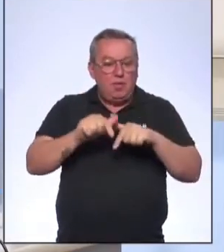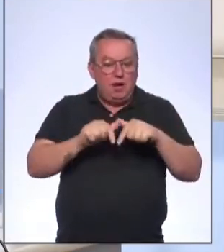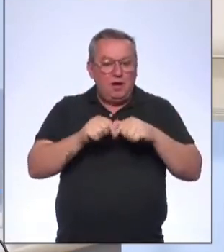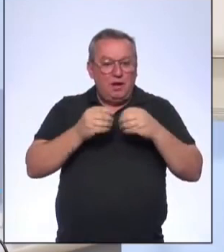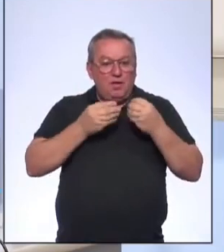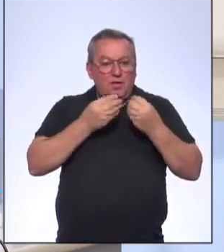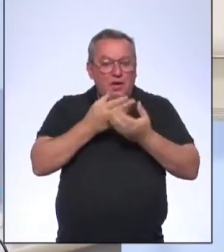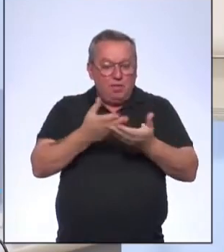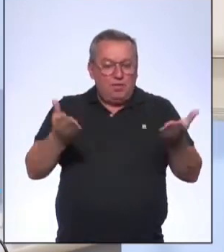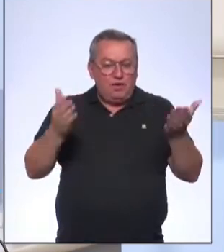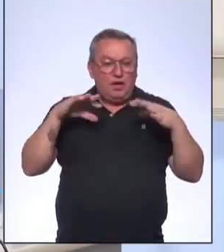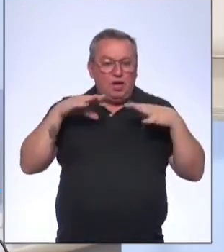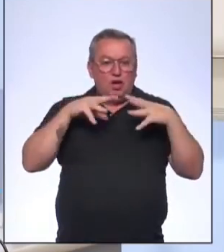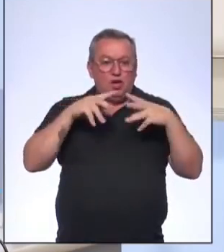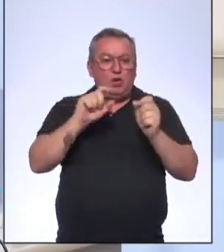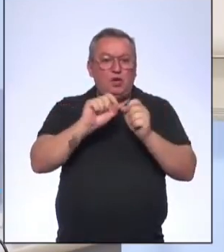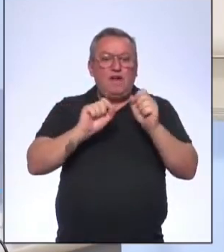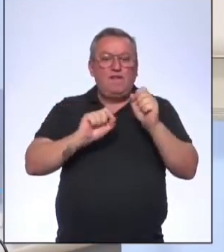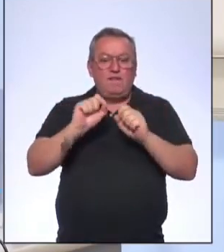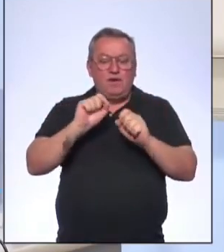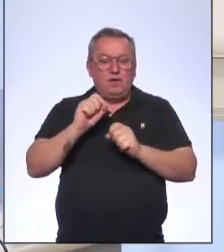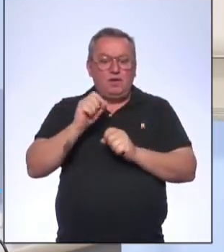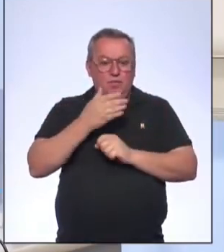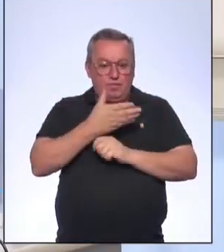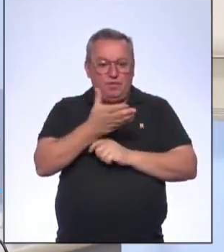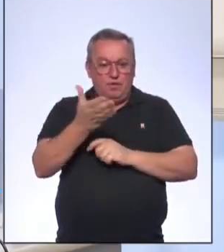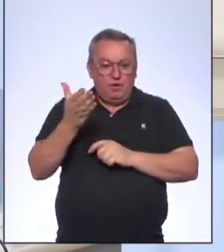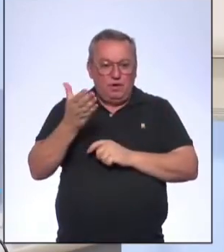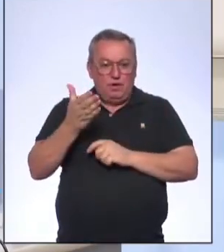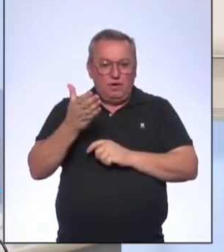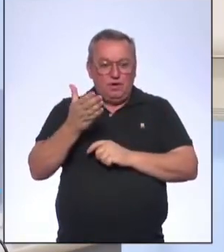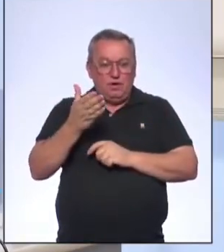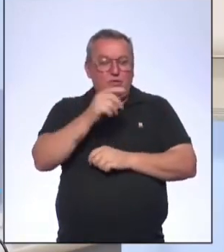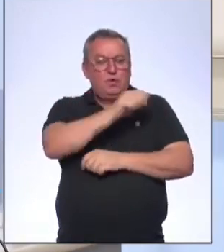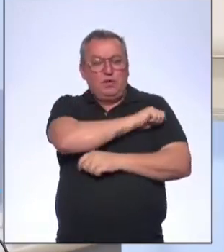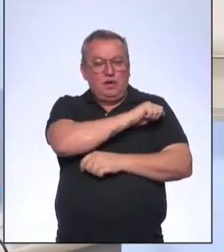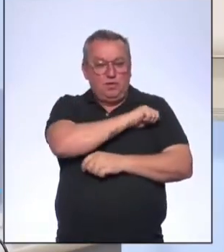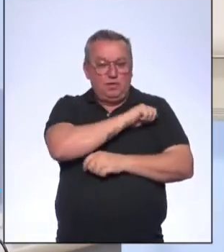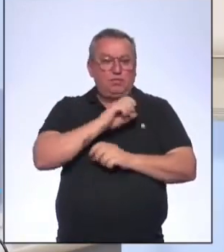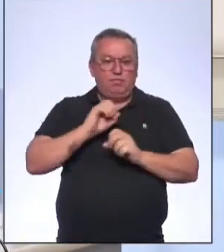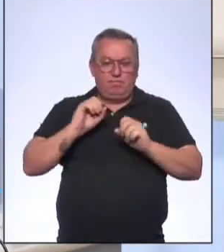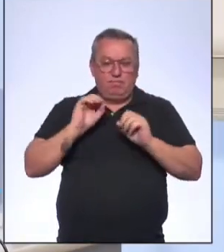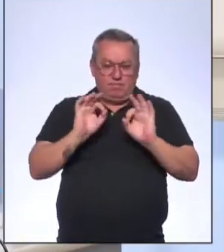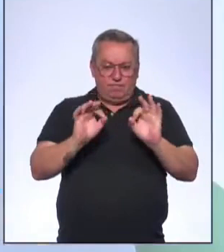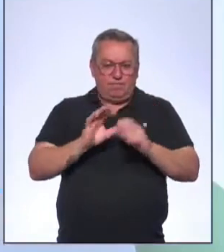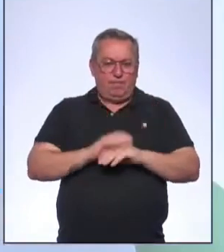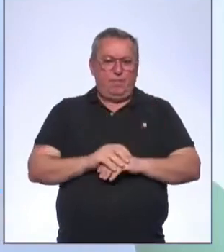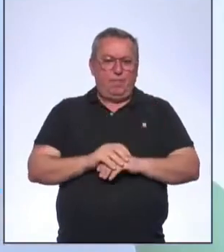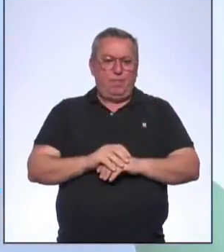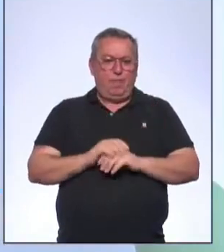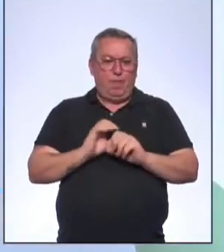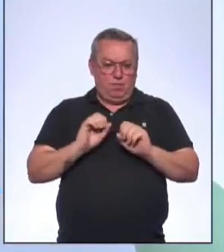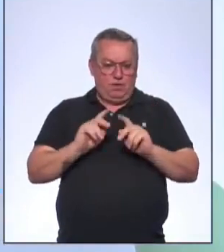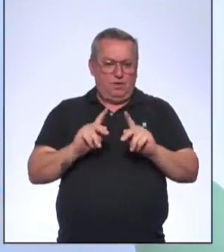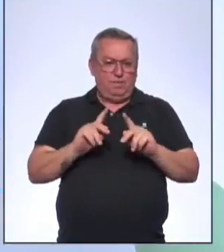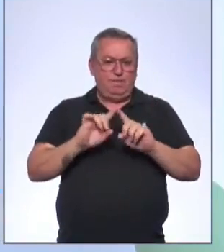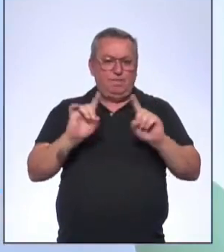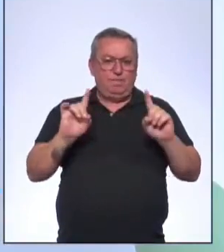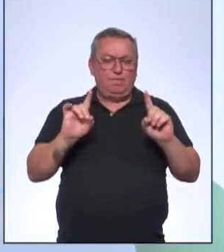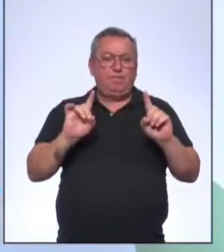para vocês, tudo é feito para vocês, para os alunos da nossa rede, né, Alessandra? Isso é verdade. Então,